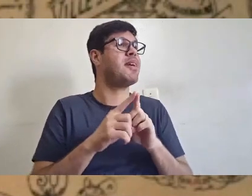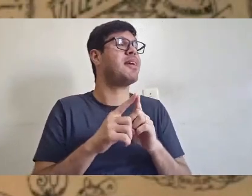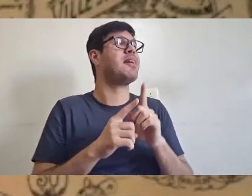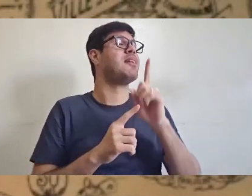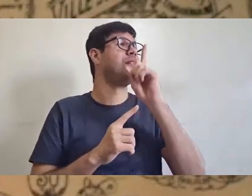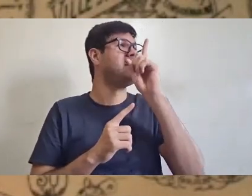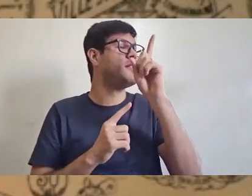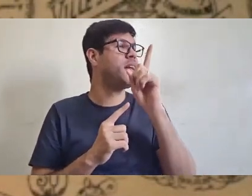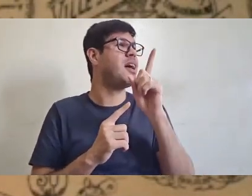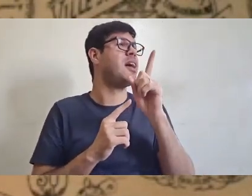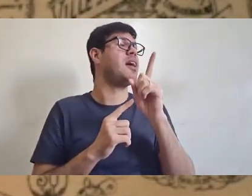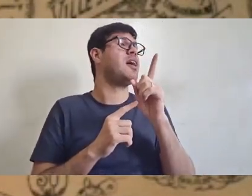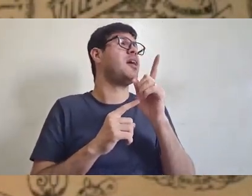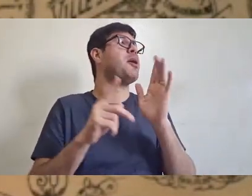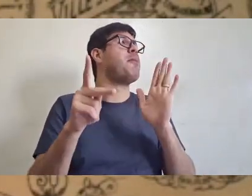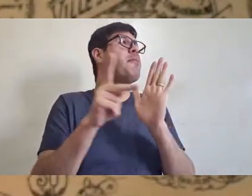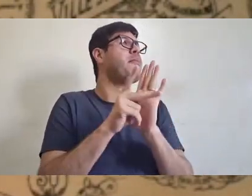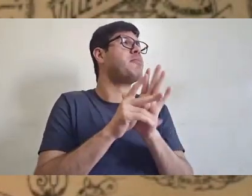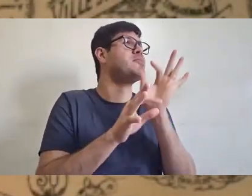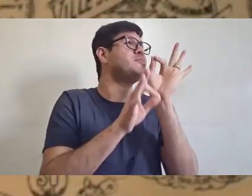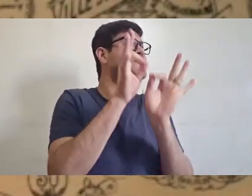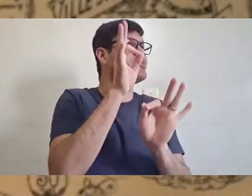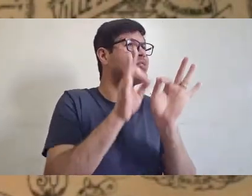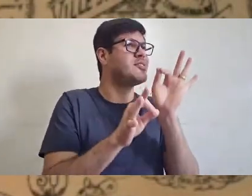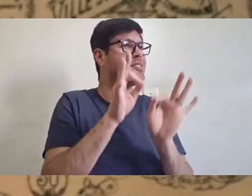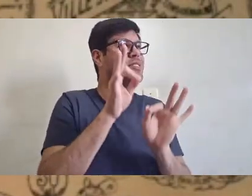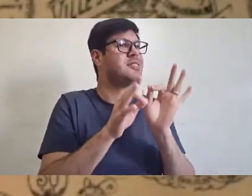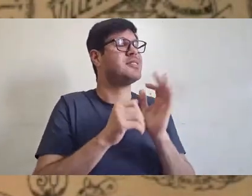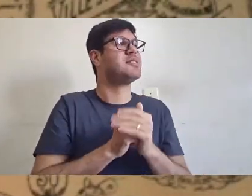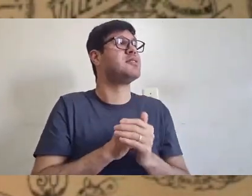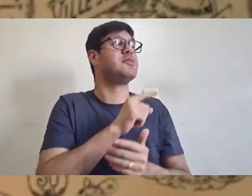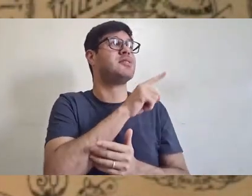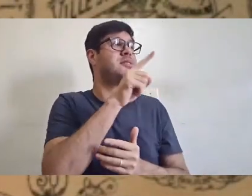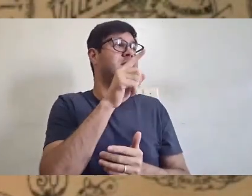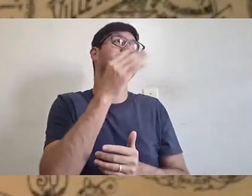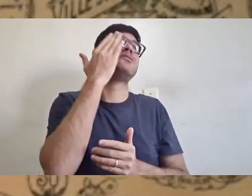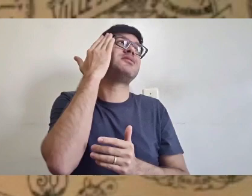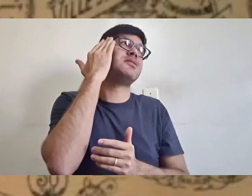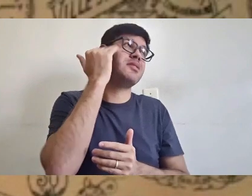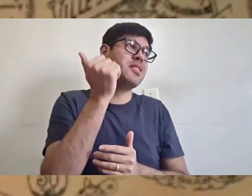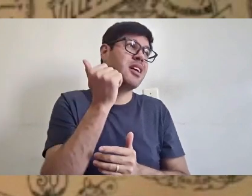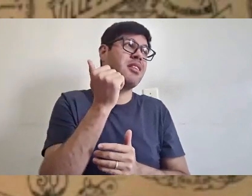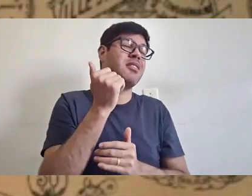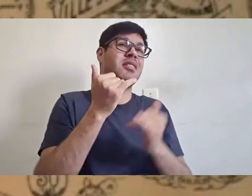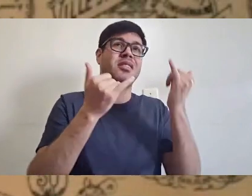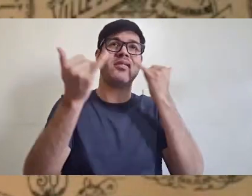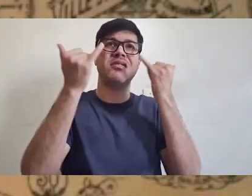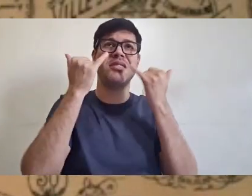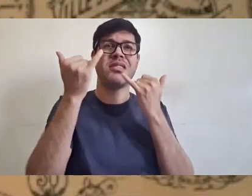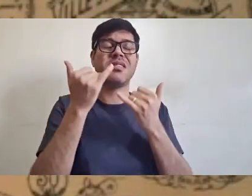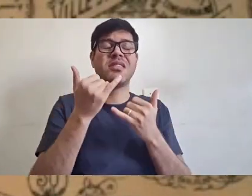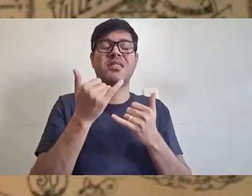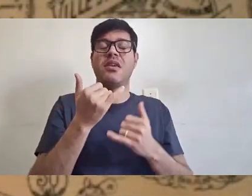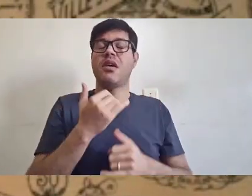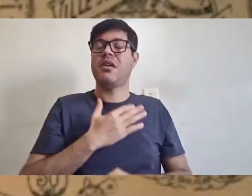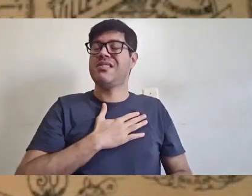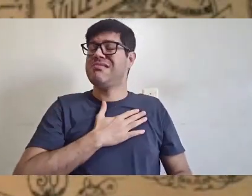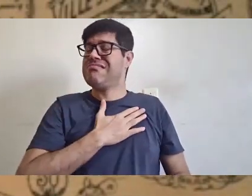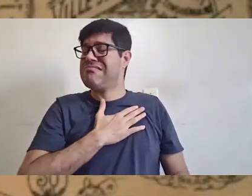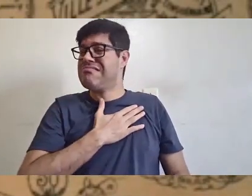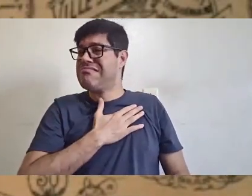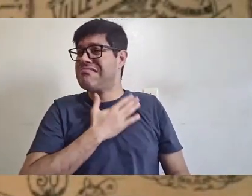do funcionamento do Congresso, da própria justiça, que você lê constantemente aí, cada notícia